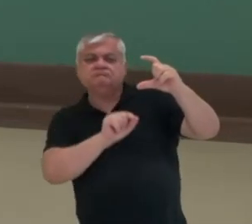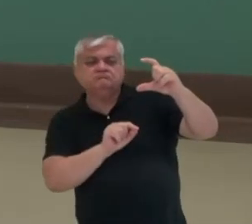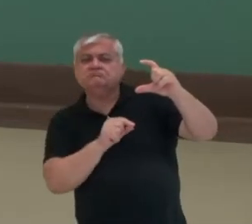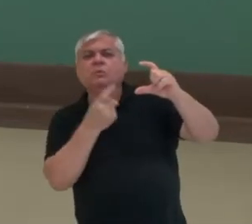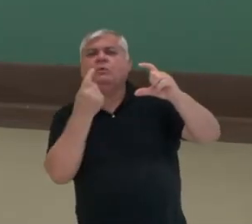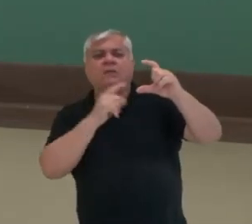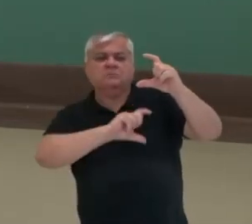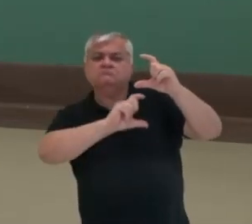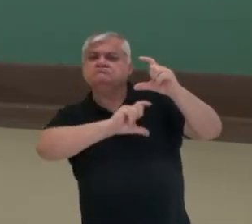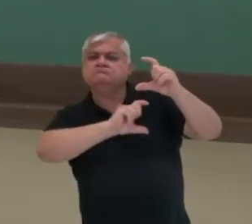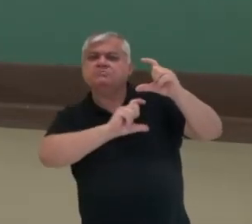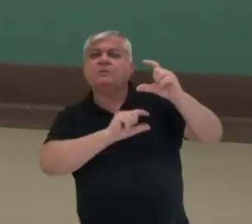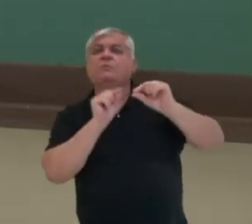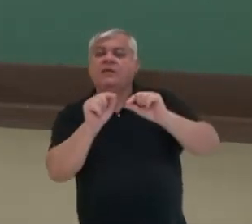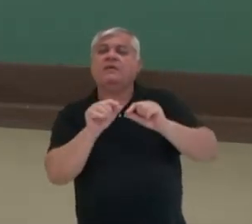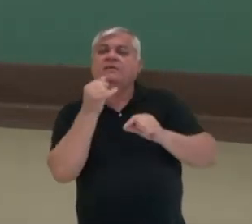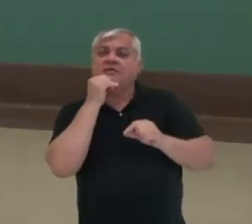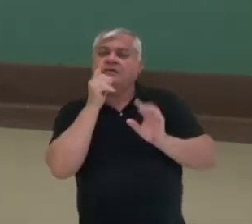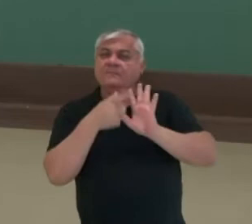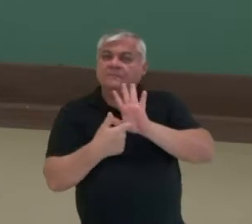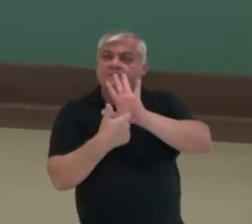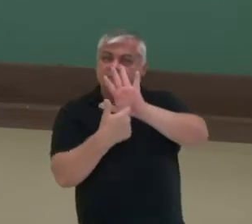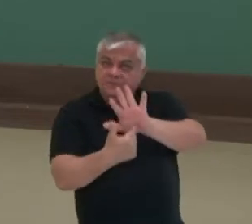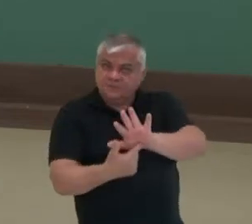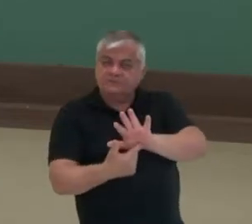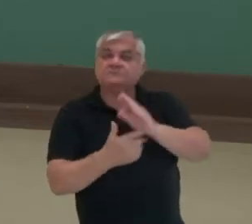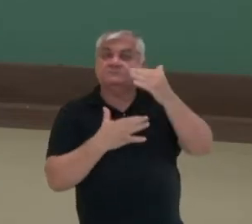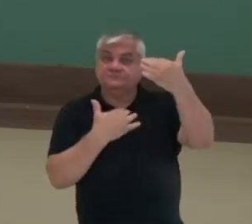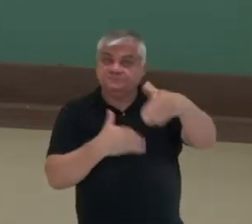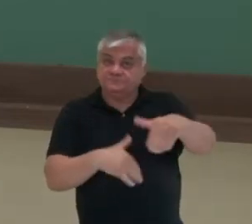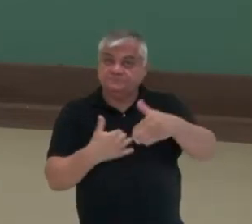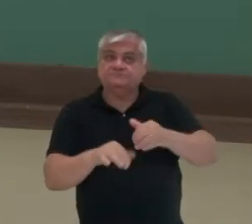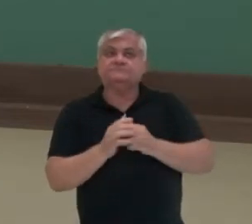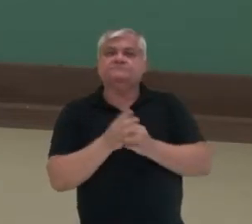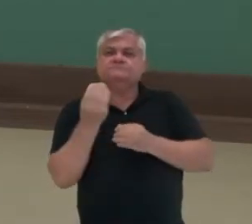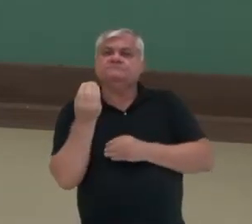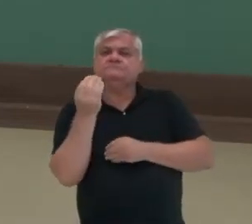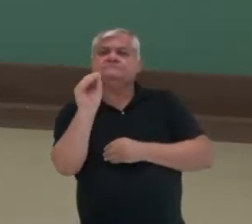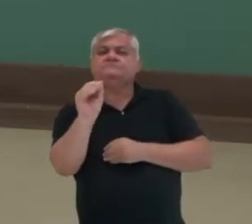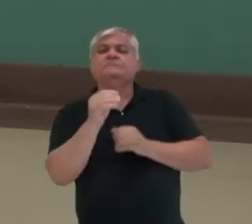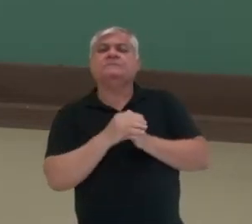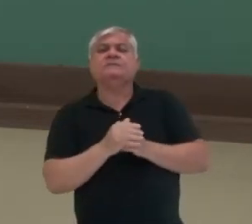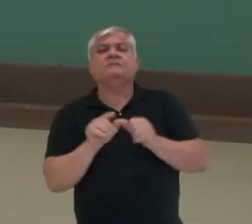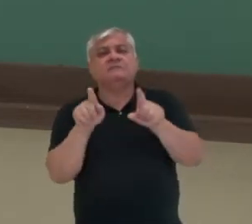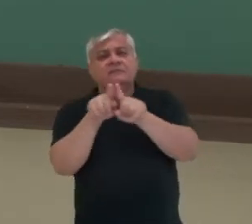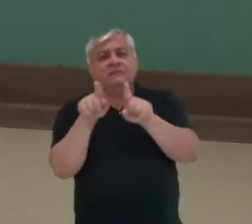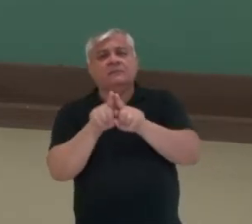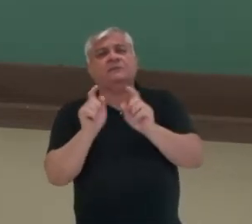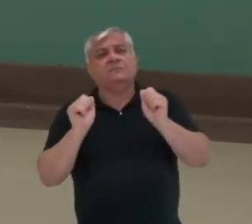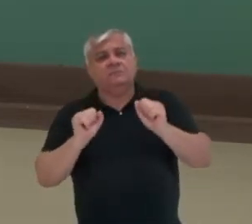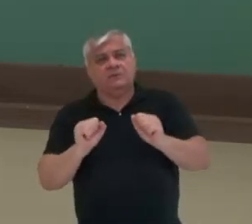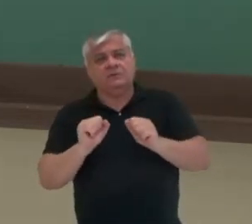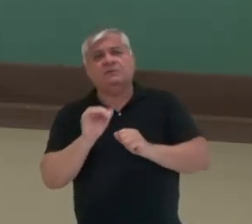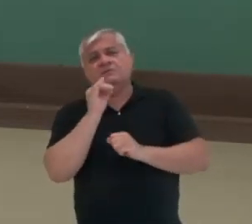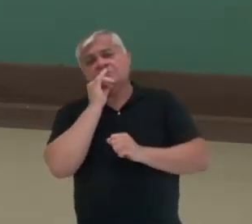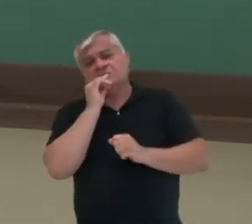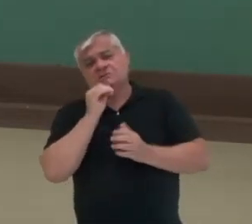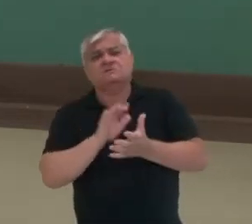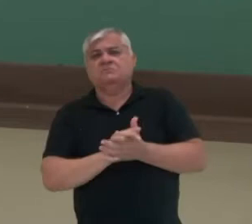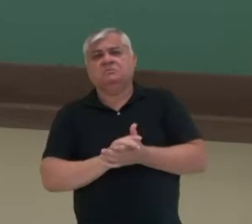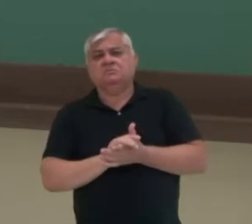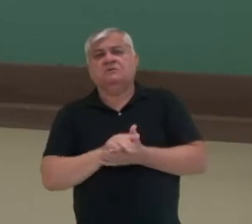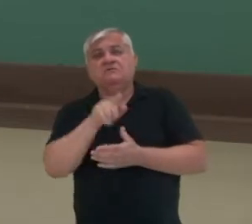Que geralmente são apresentadas na prova e pode também buscar no repertório que